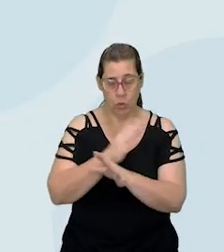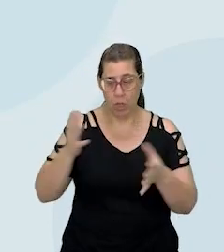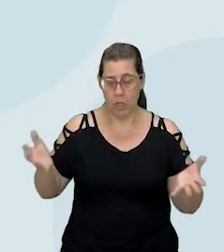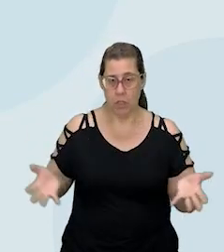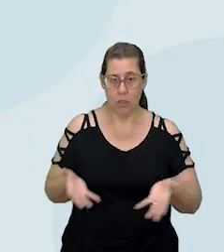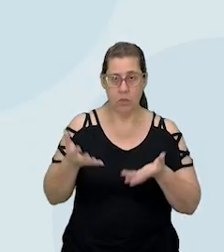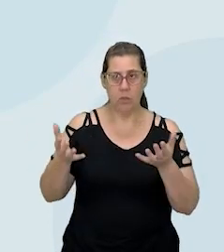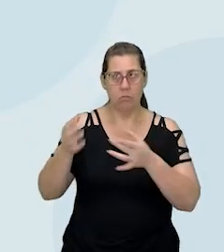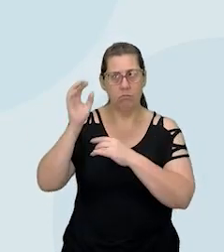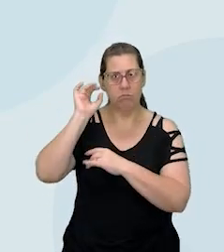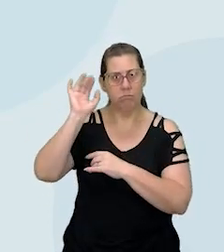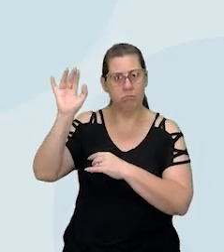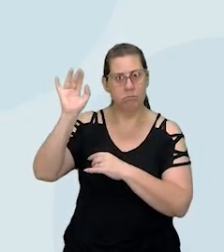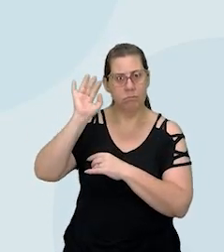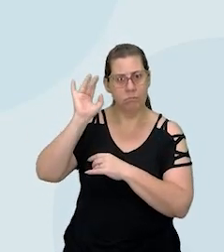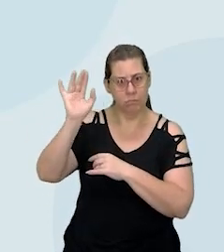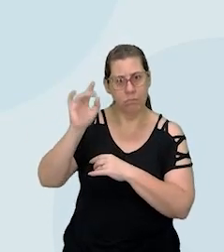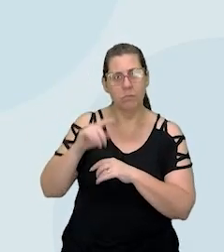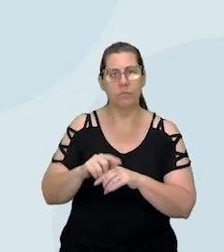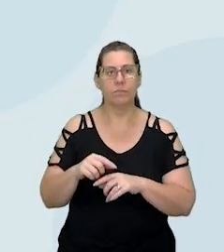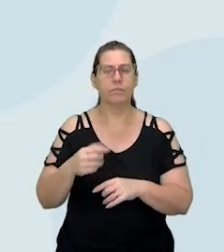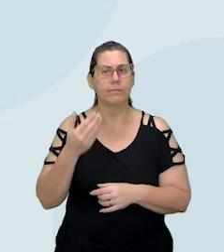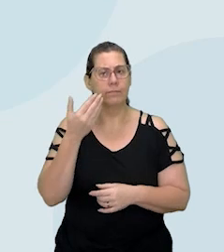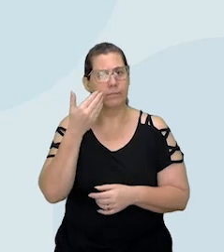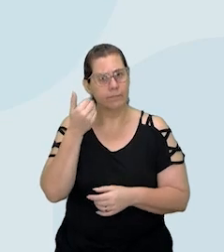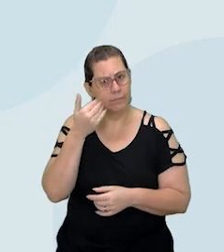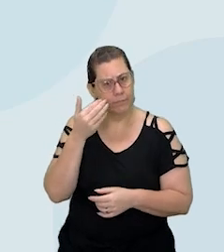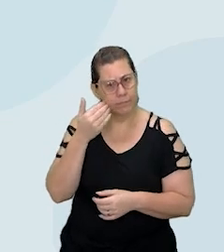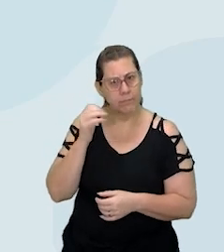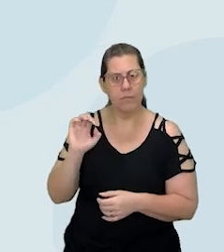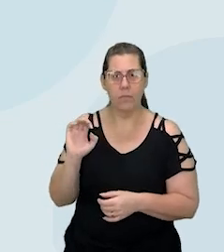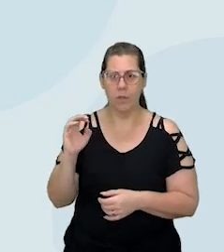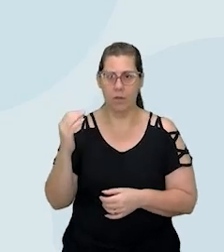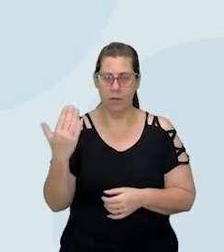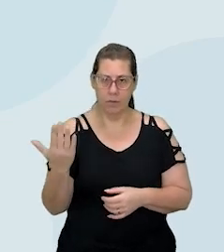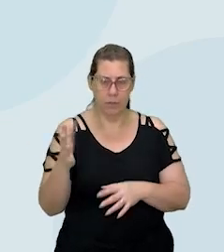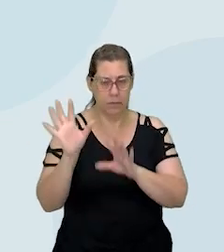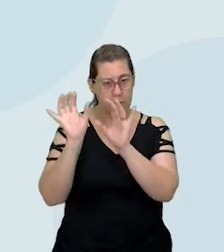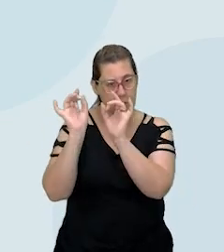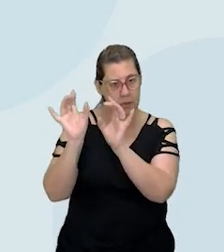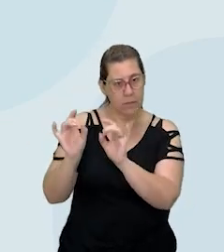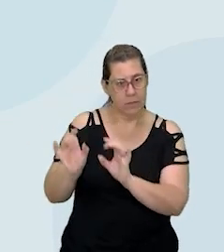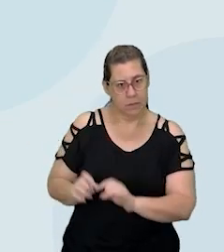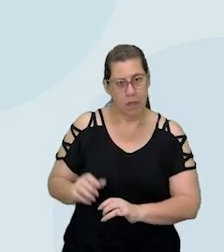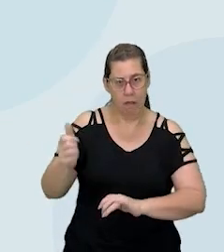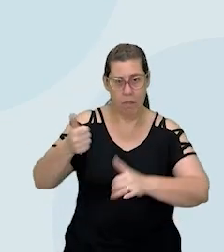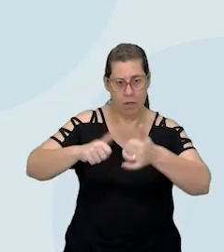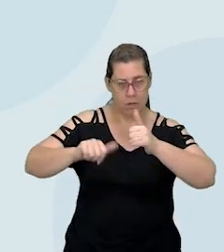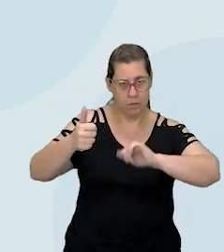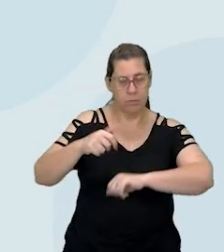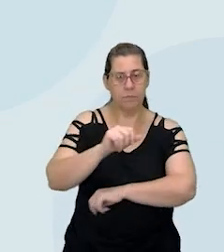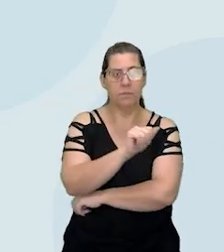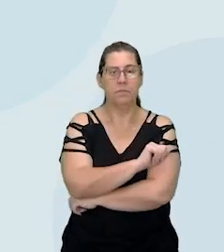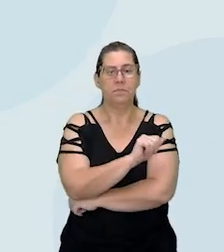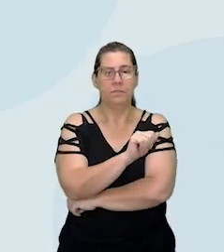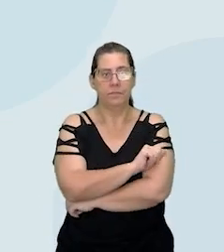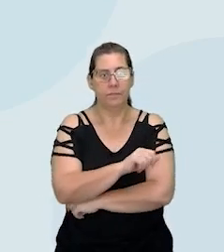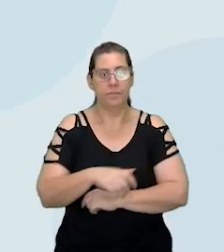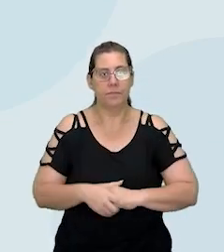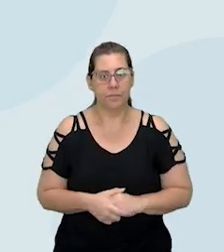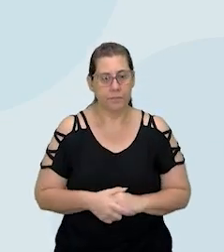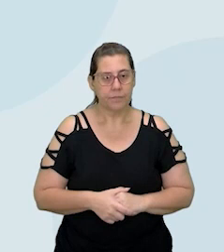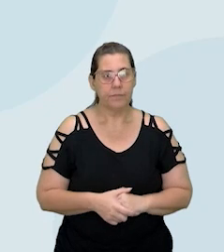estimulando a criatividade, explorando efeitos especiais analisados por vocês,